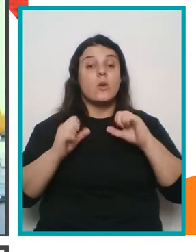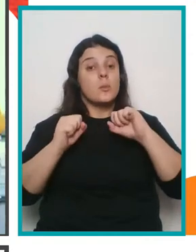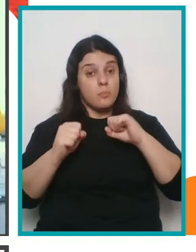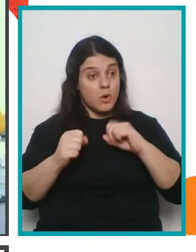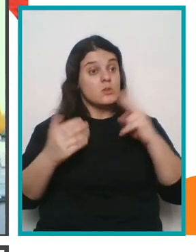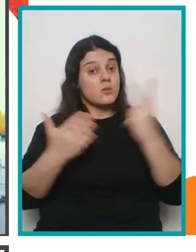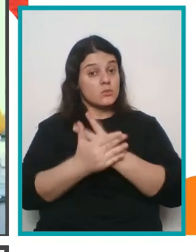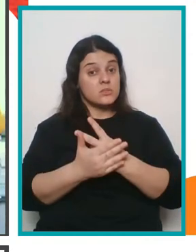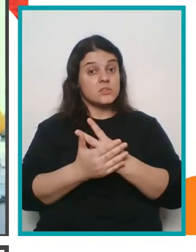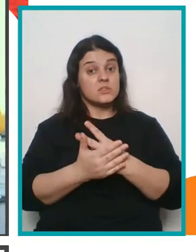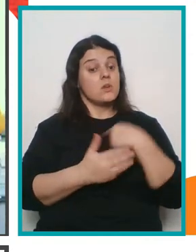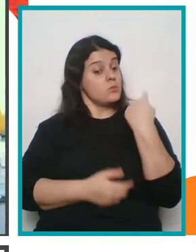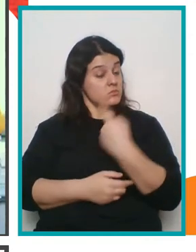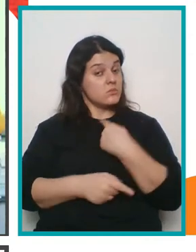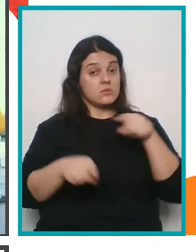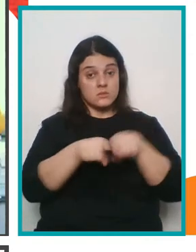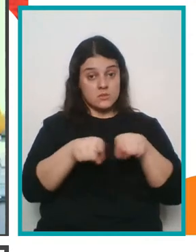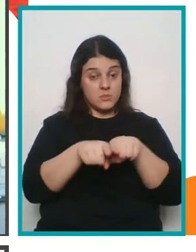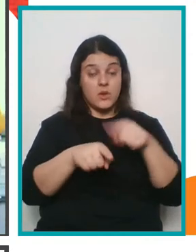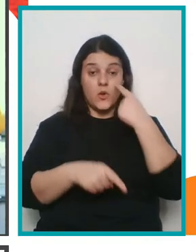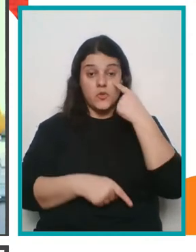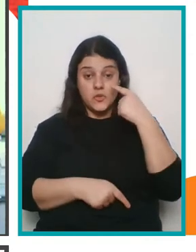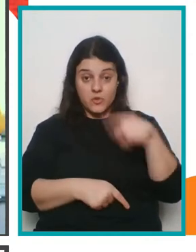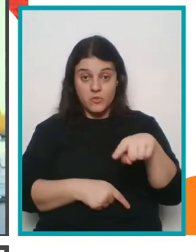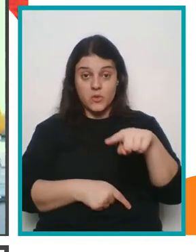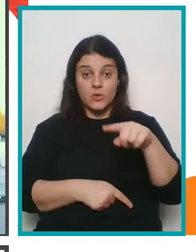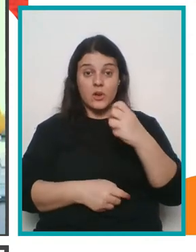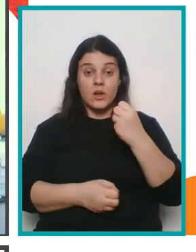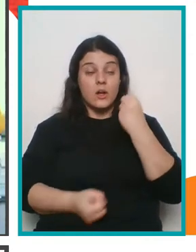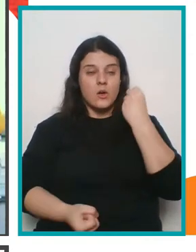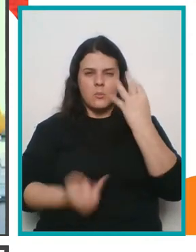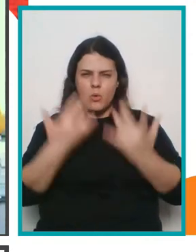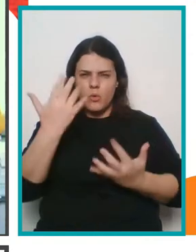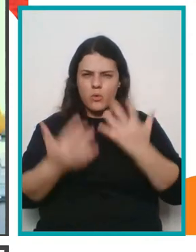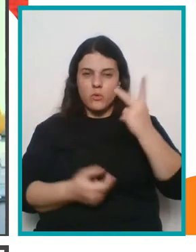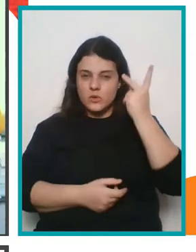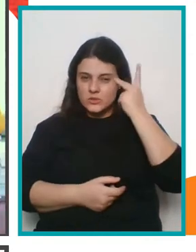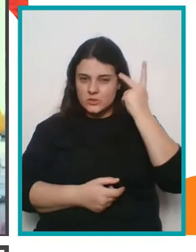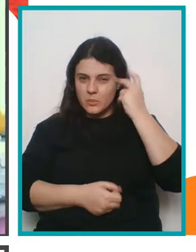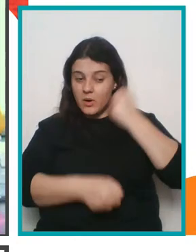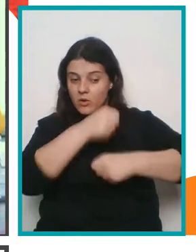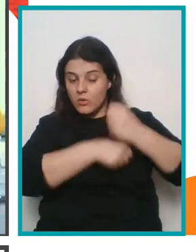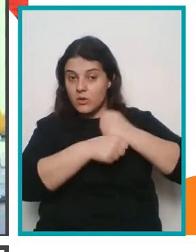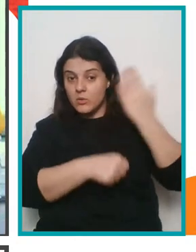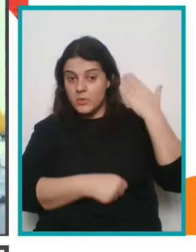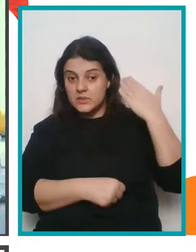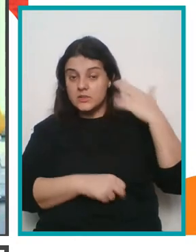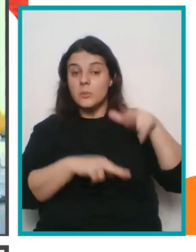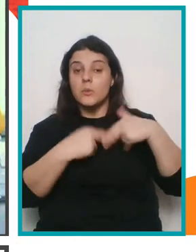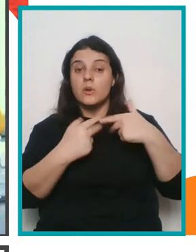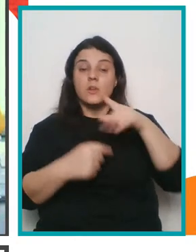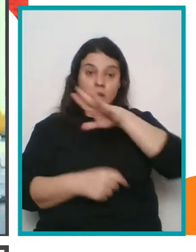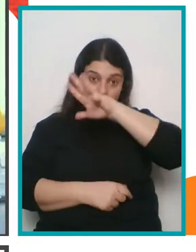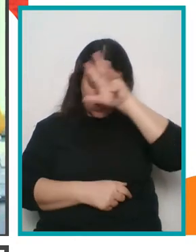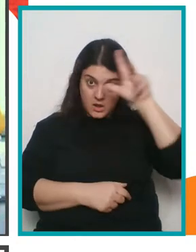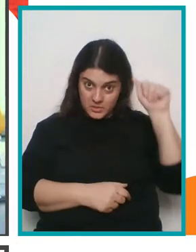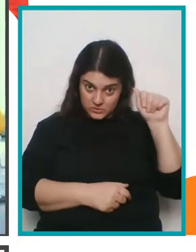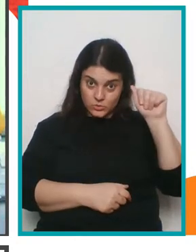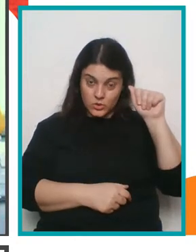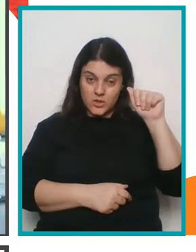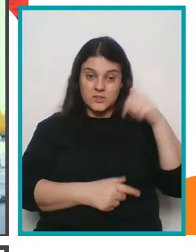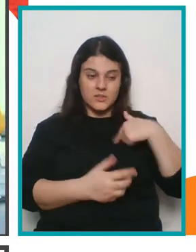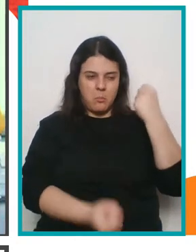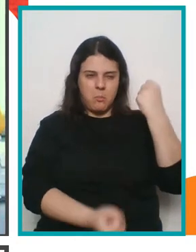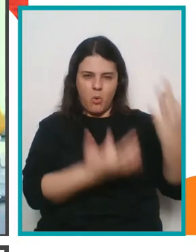Amazônia. A gente viu os problemas de falta de água lá também, que é hoje o maior centro urbano aqui